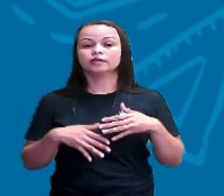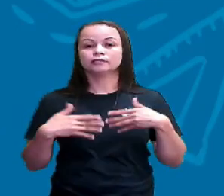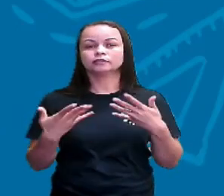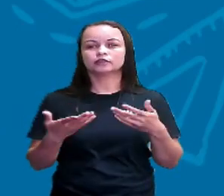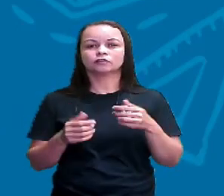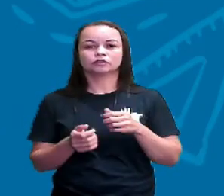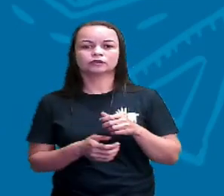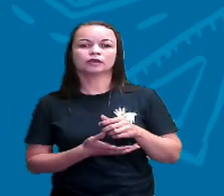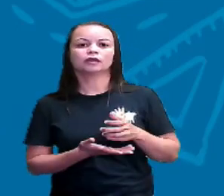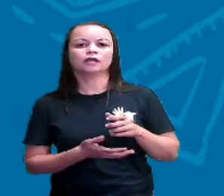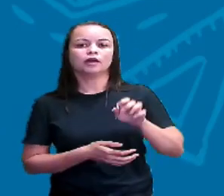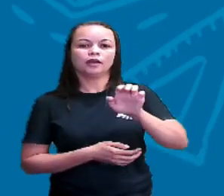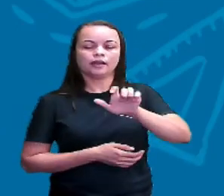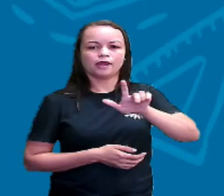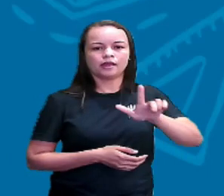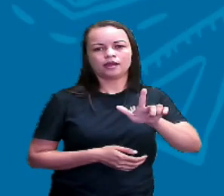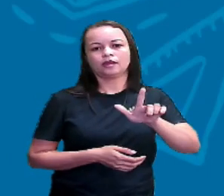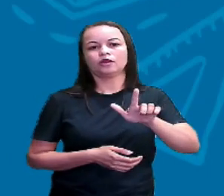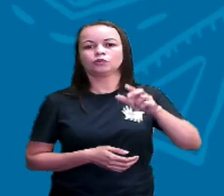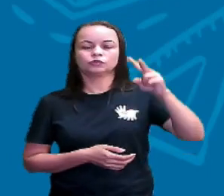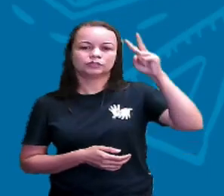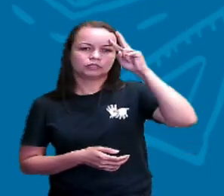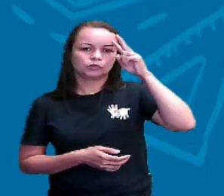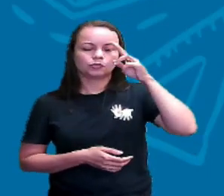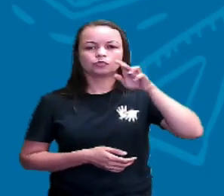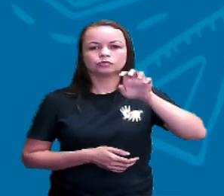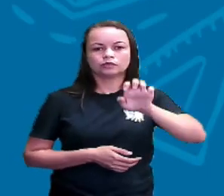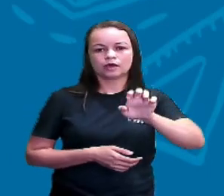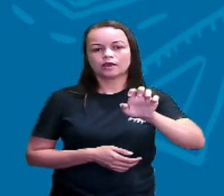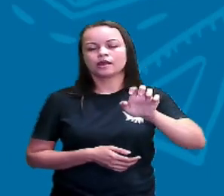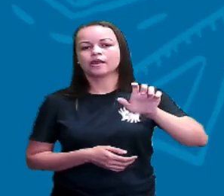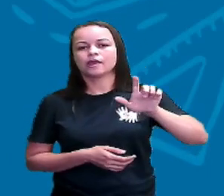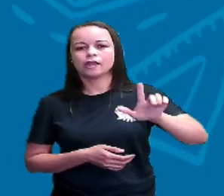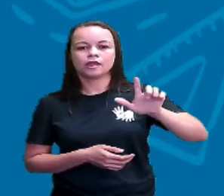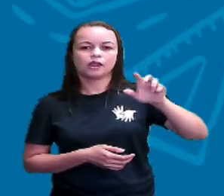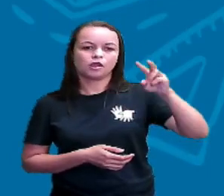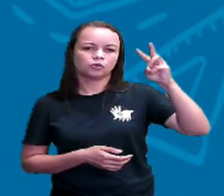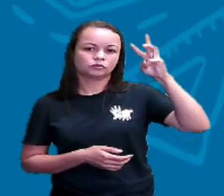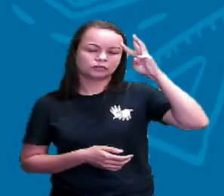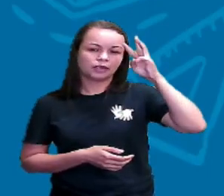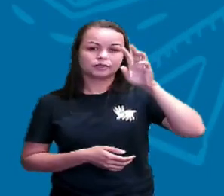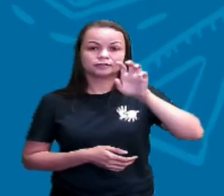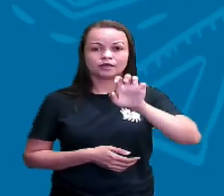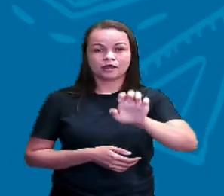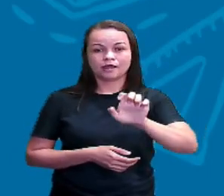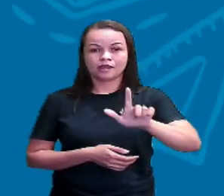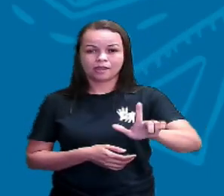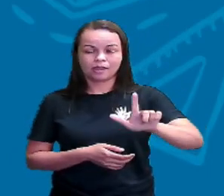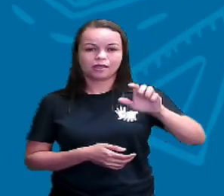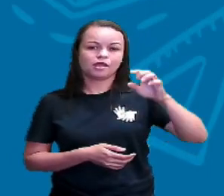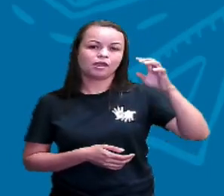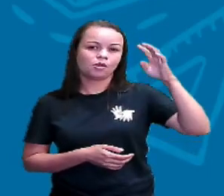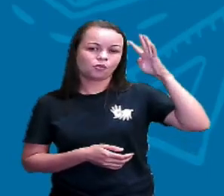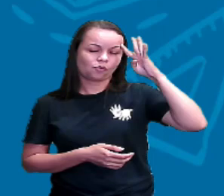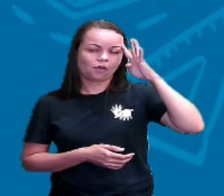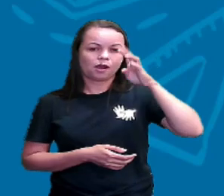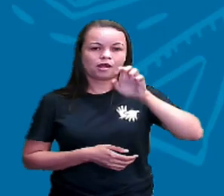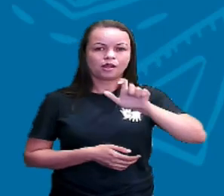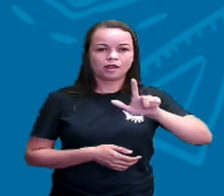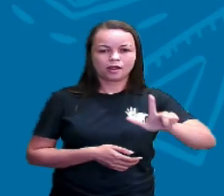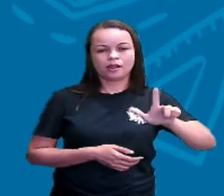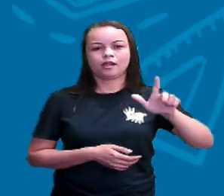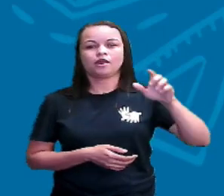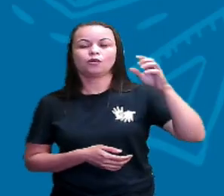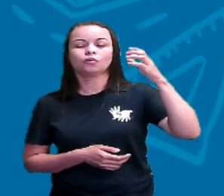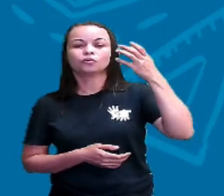el lunes, el martes, el miércoles, el jueves, el viernes, el